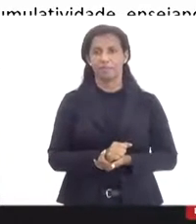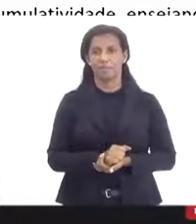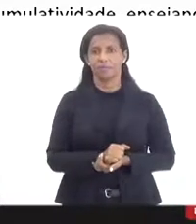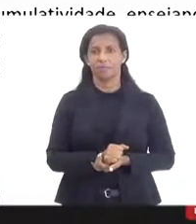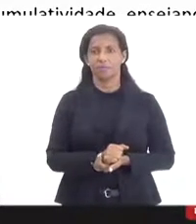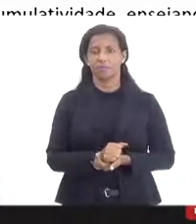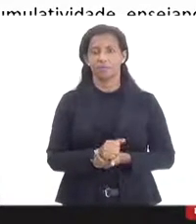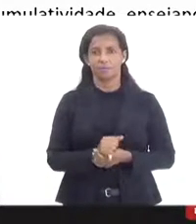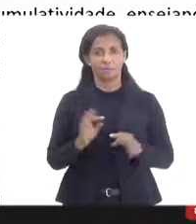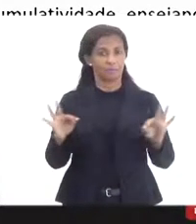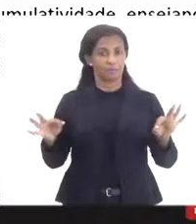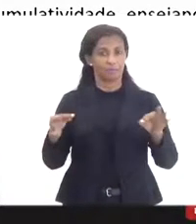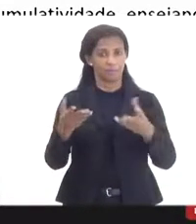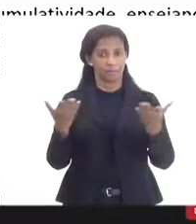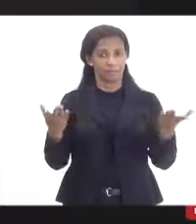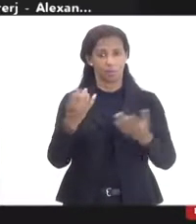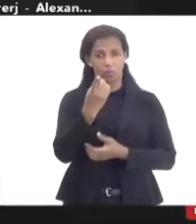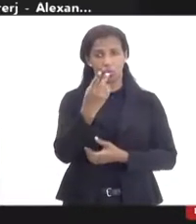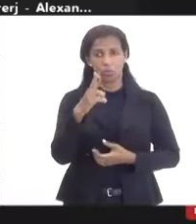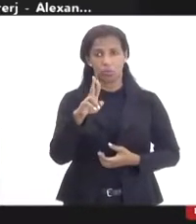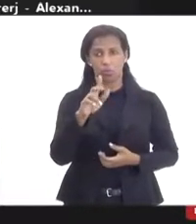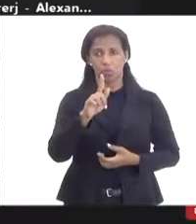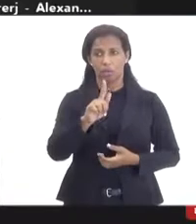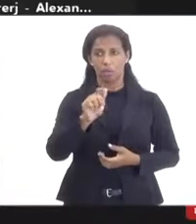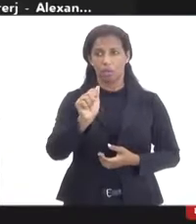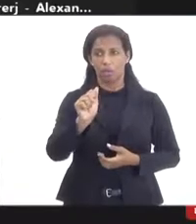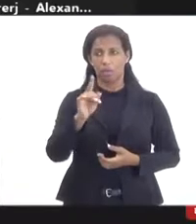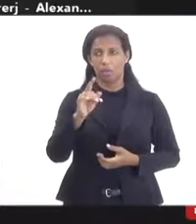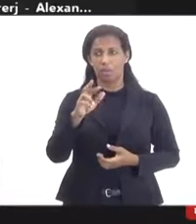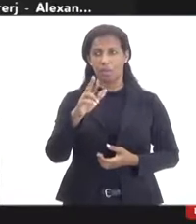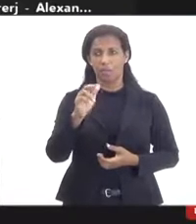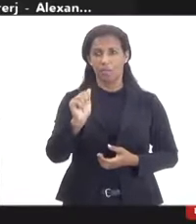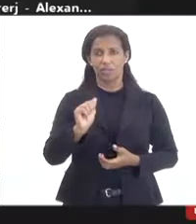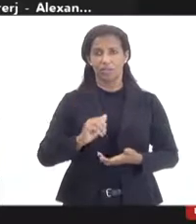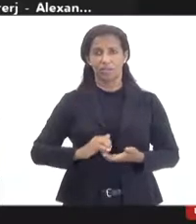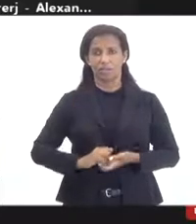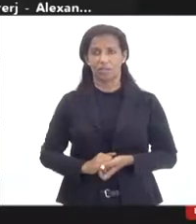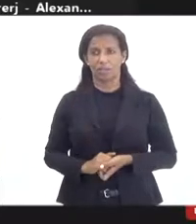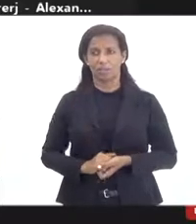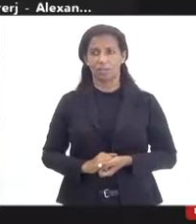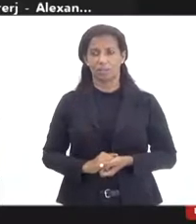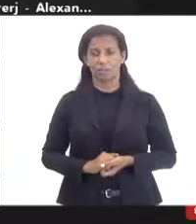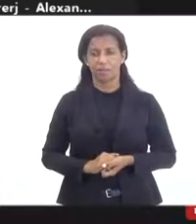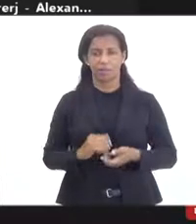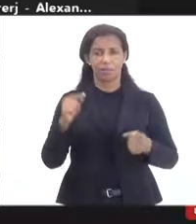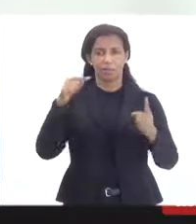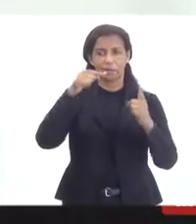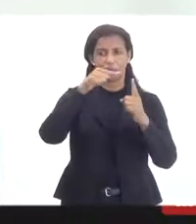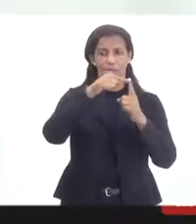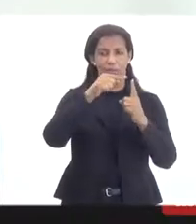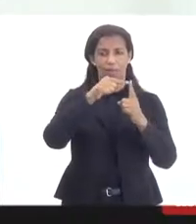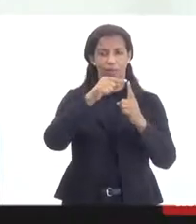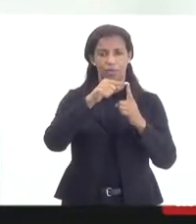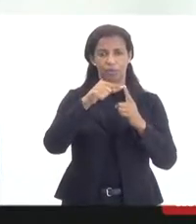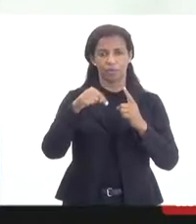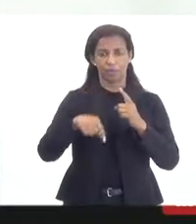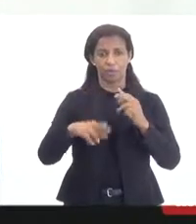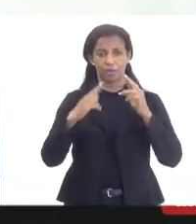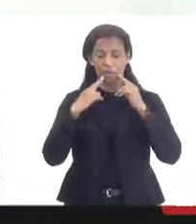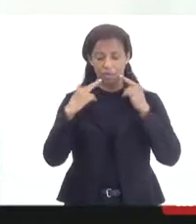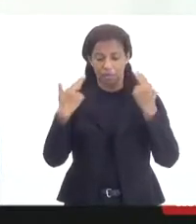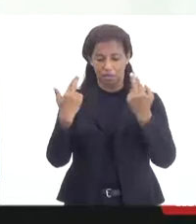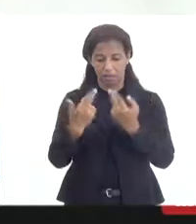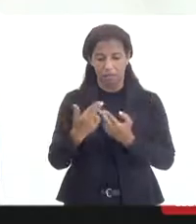senhoras e senhores, doutor Gadelha, o objetivo desta reunião